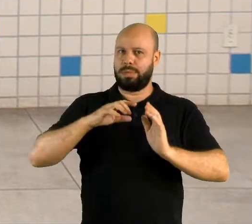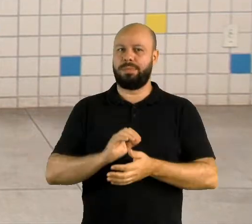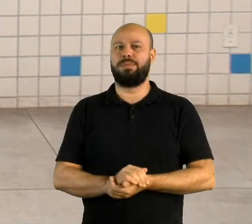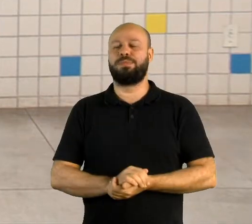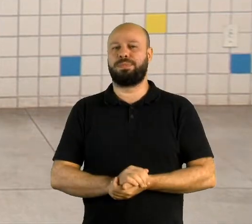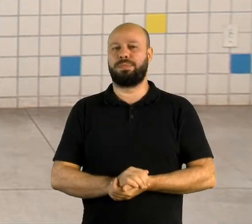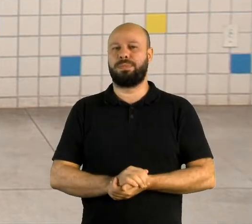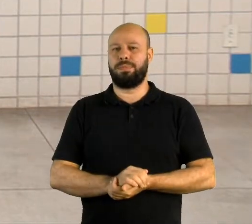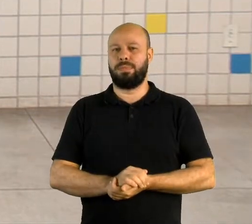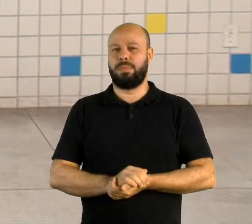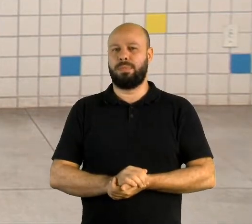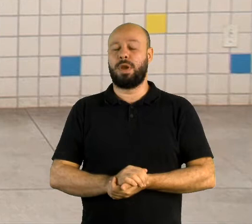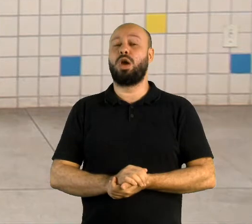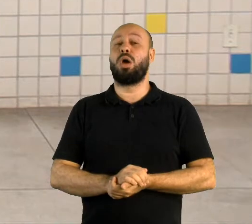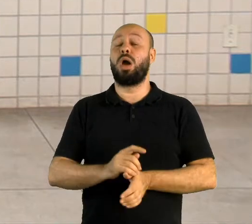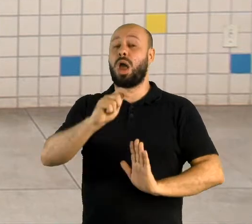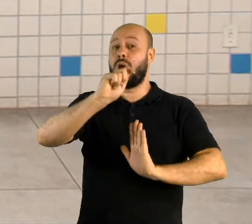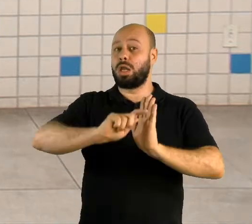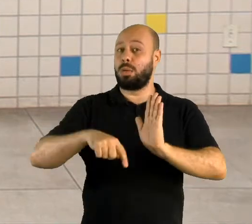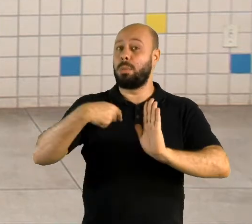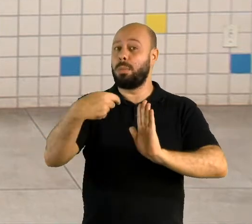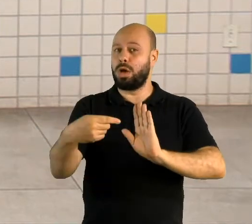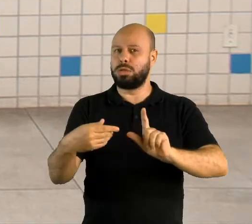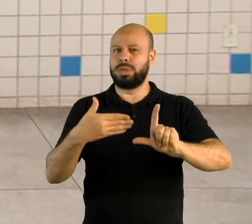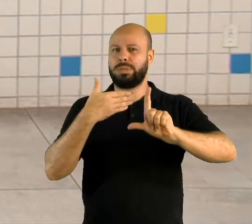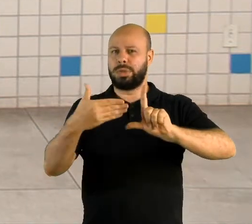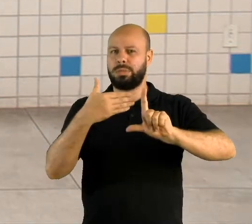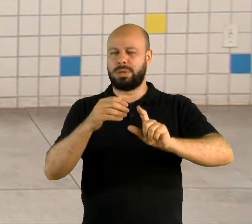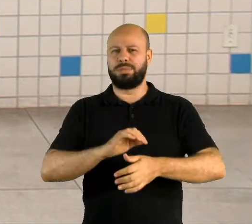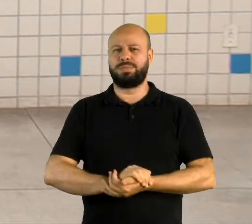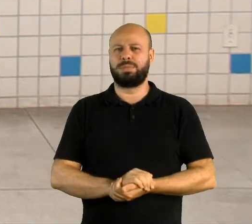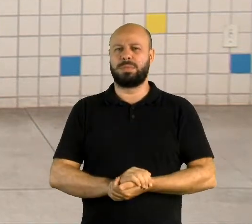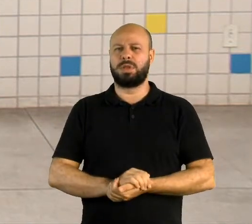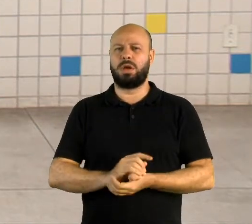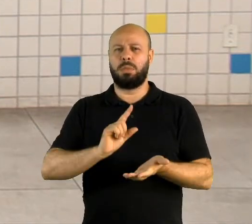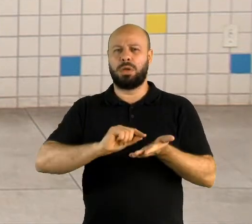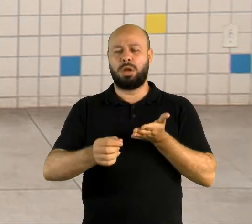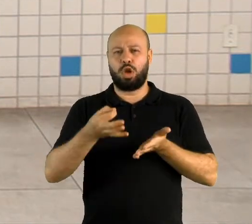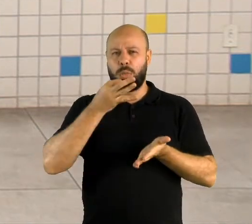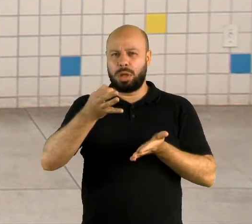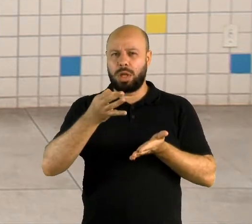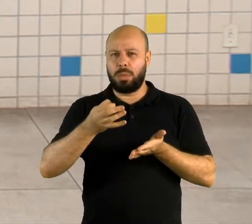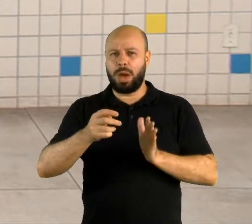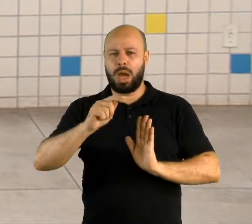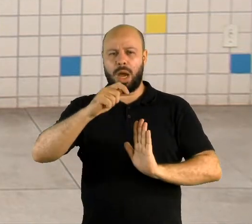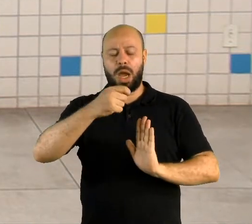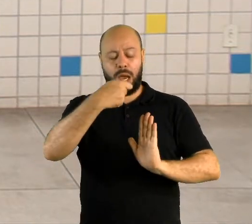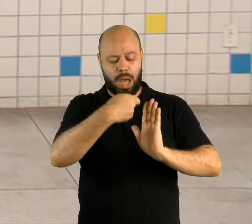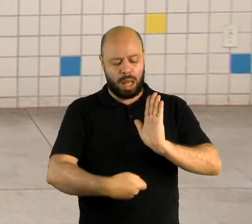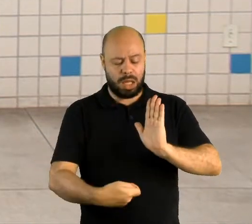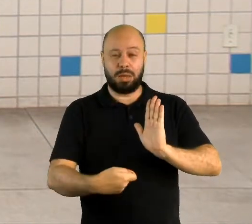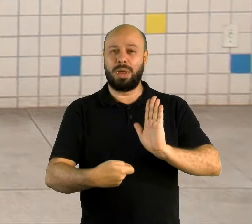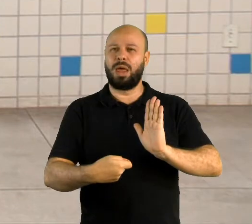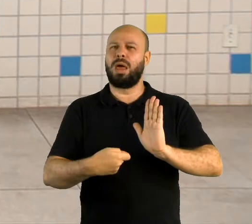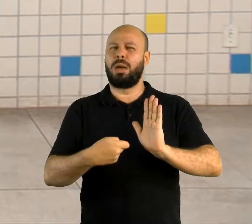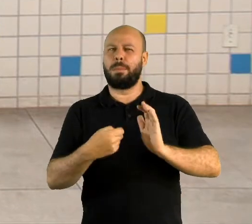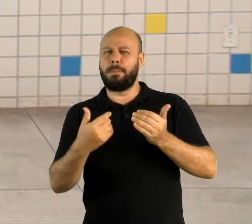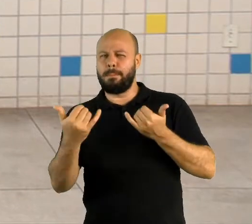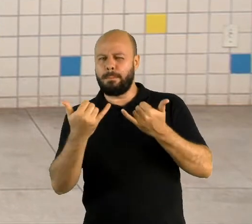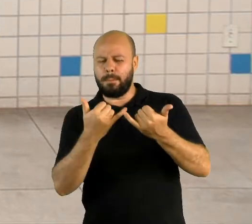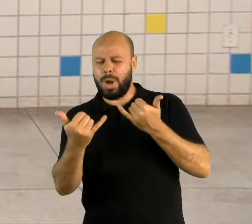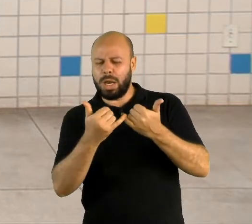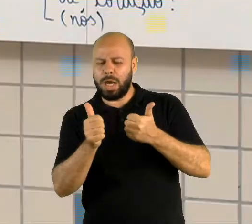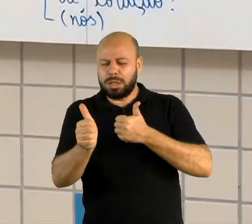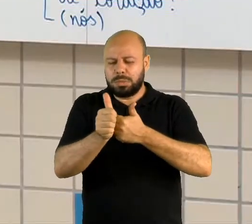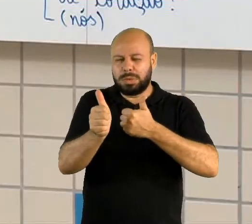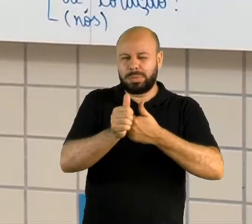na nossa próxima teleaula, porque o artigo de opinião e a redação são textos próximos. Tá